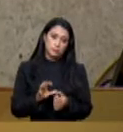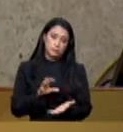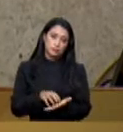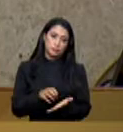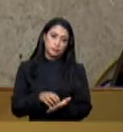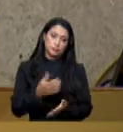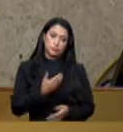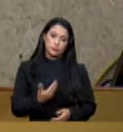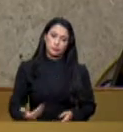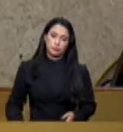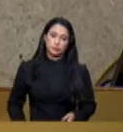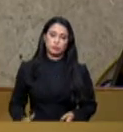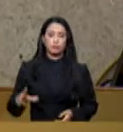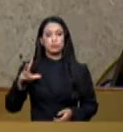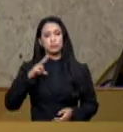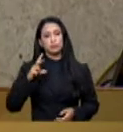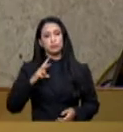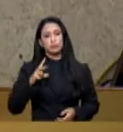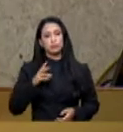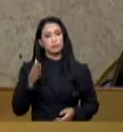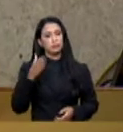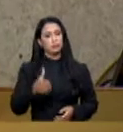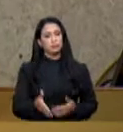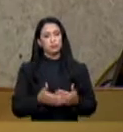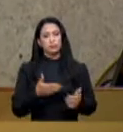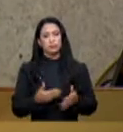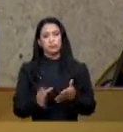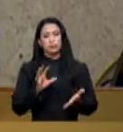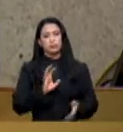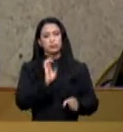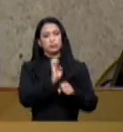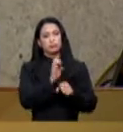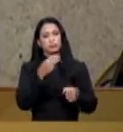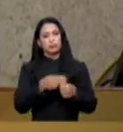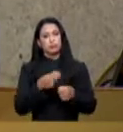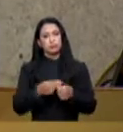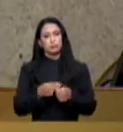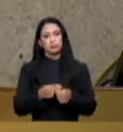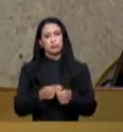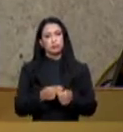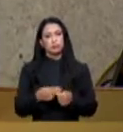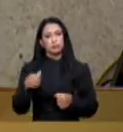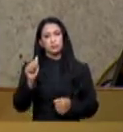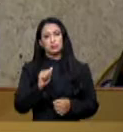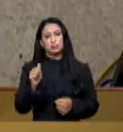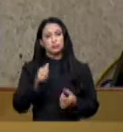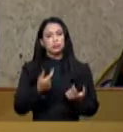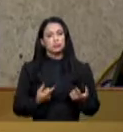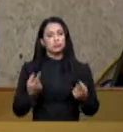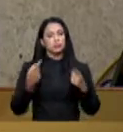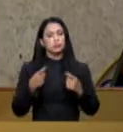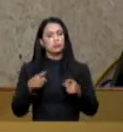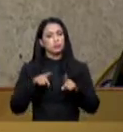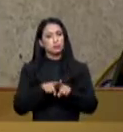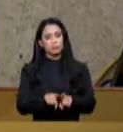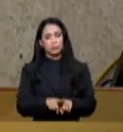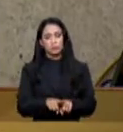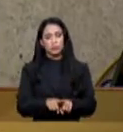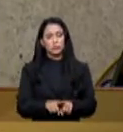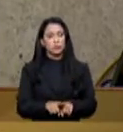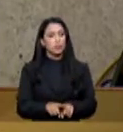ou privado que integre a administração indireta de qualquer dos entes da federação consorciados ou conveniados. Contrato de programa, repasse